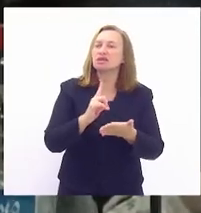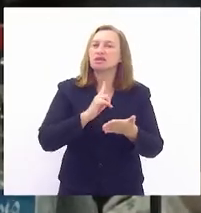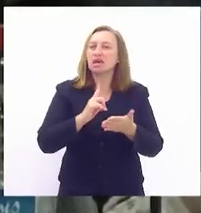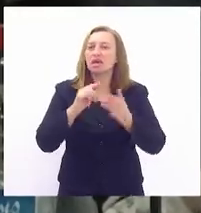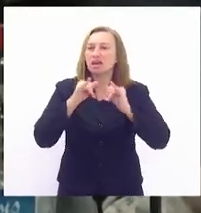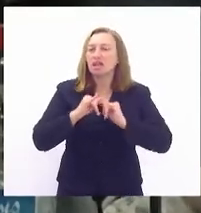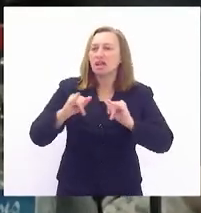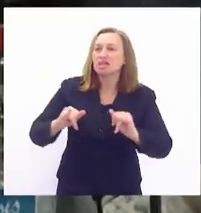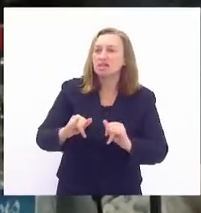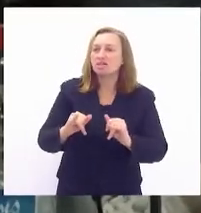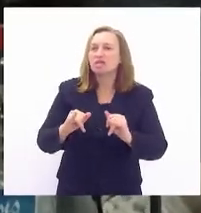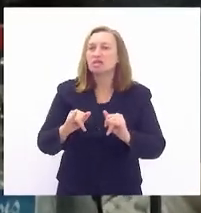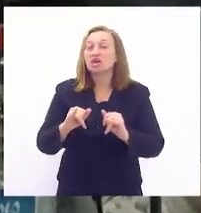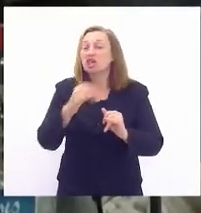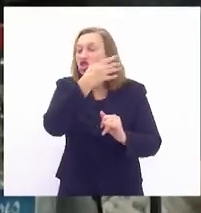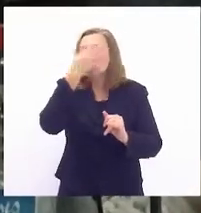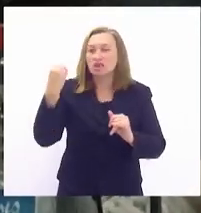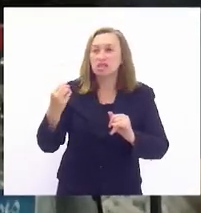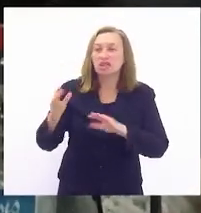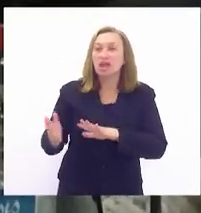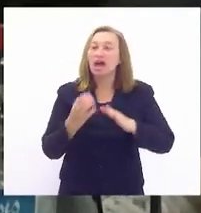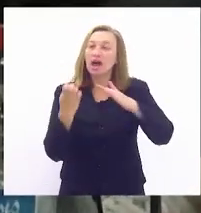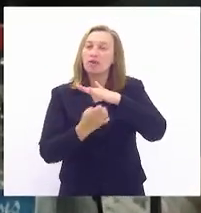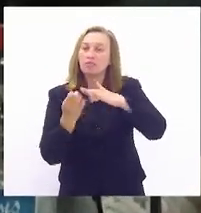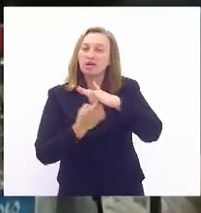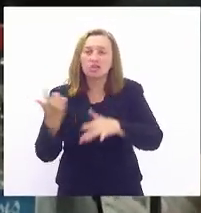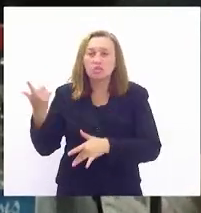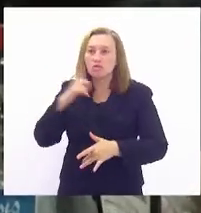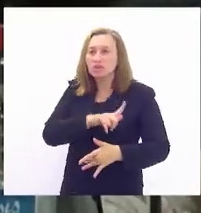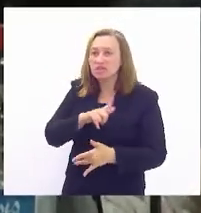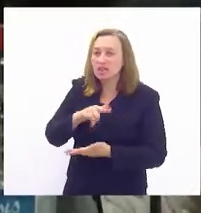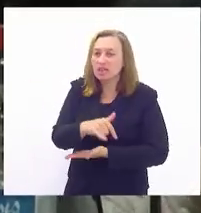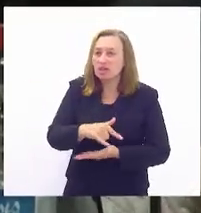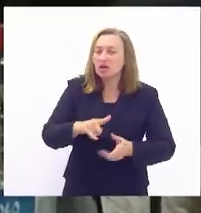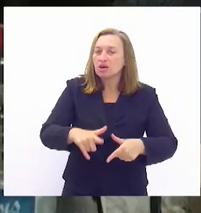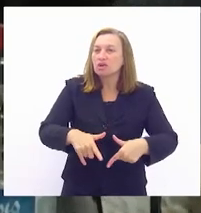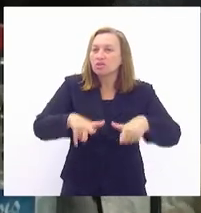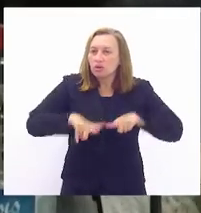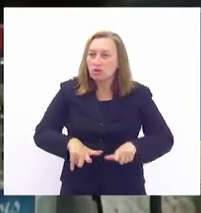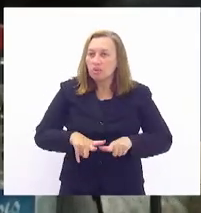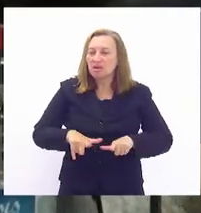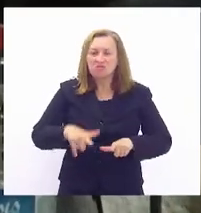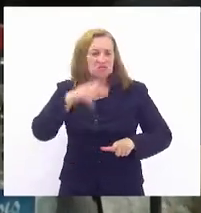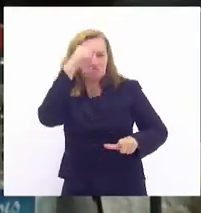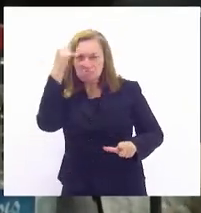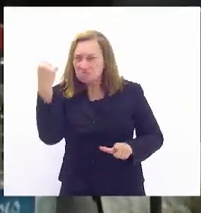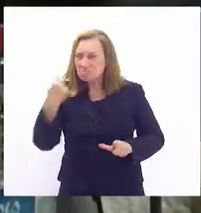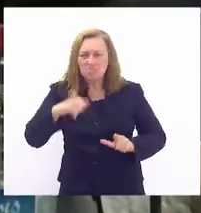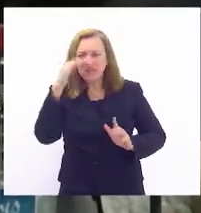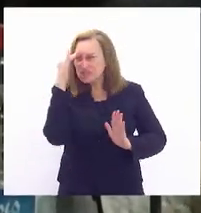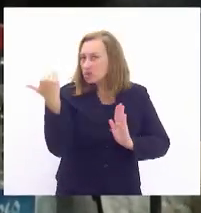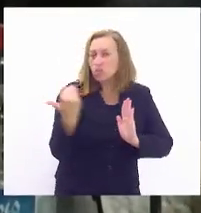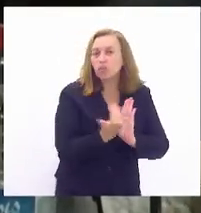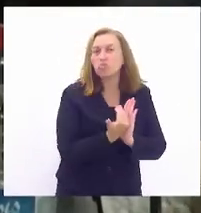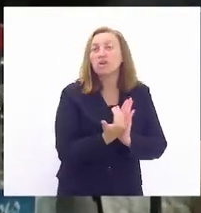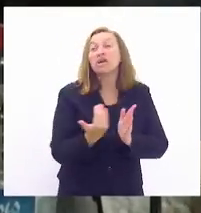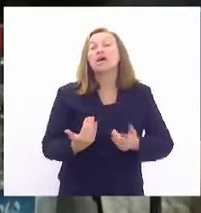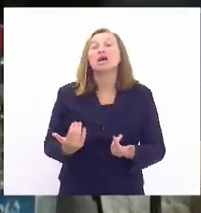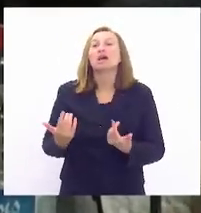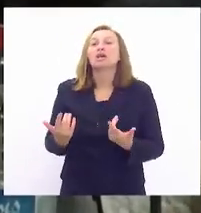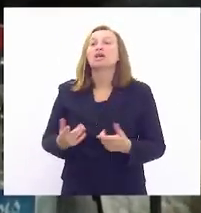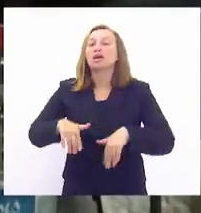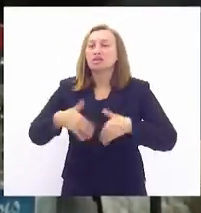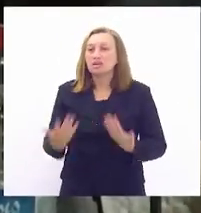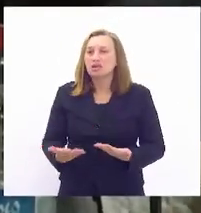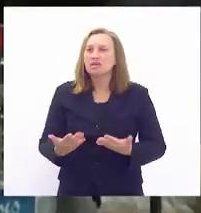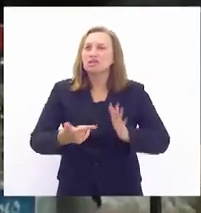autodeclaração, isso passa batido. A empresa consegue certificações sem necessariamente cumprir de fato. Então, se isso é noticiado nessas instituições